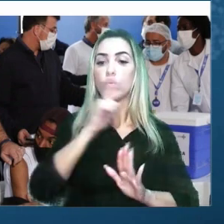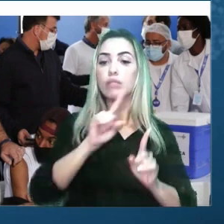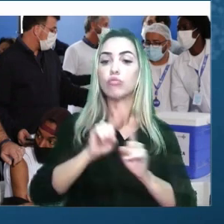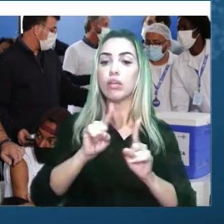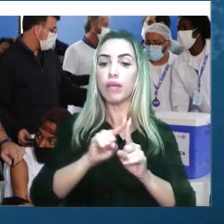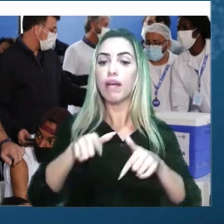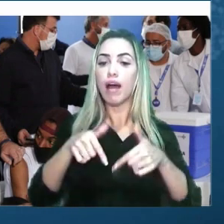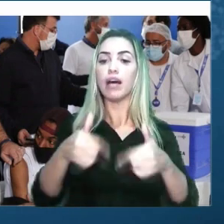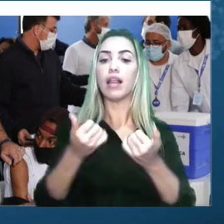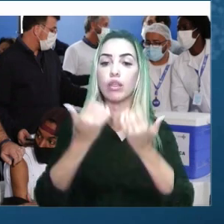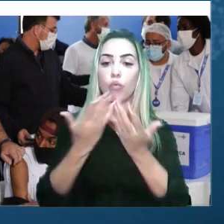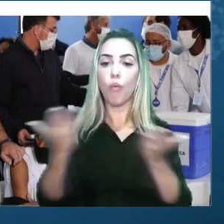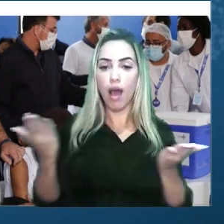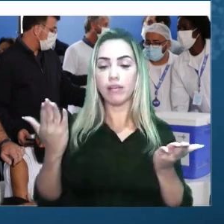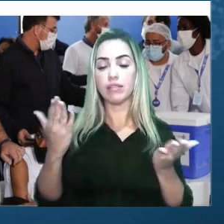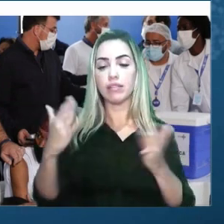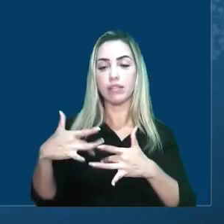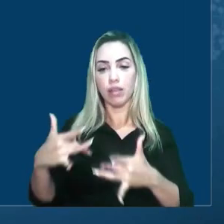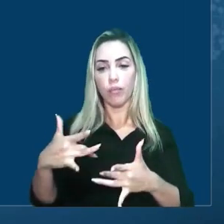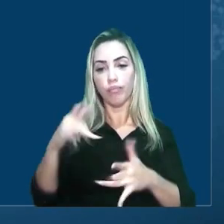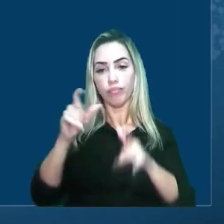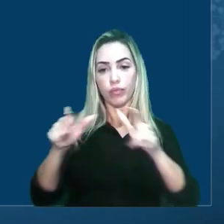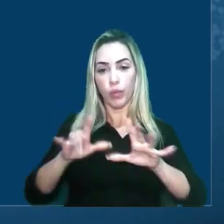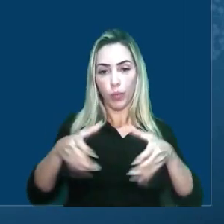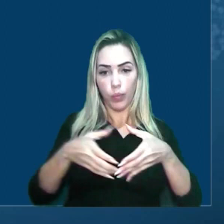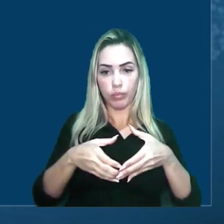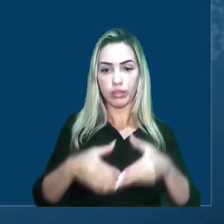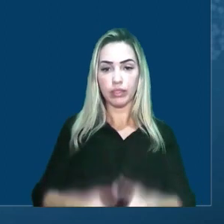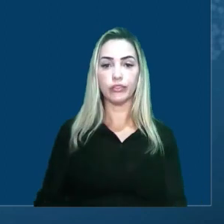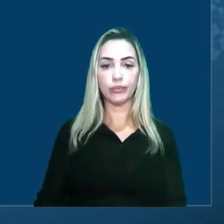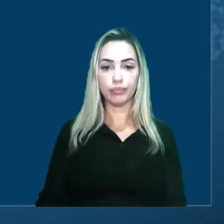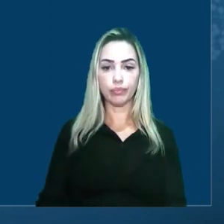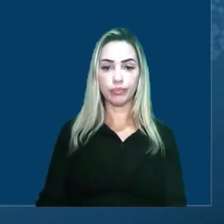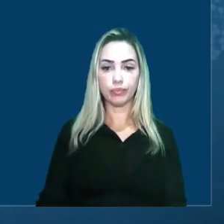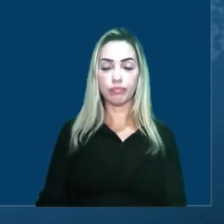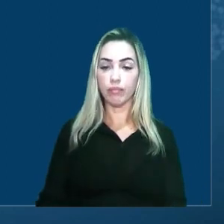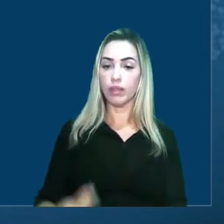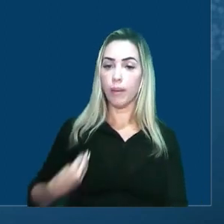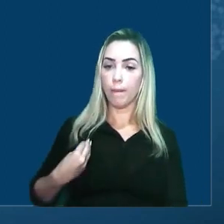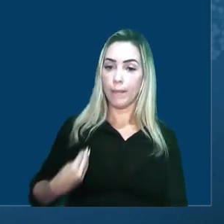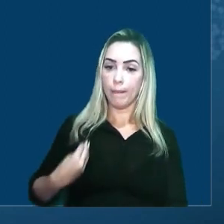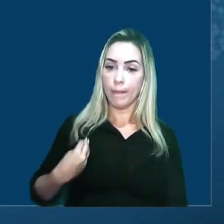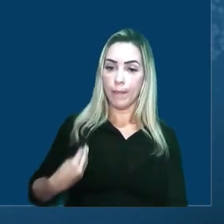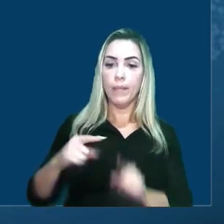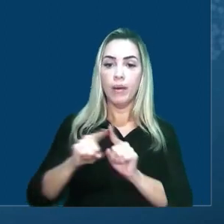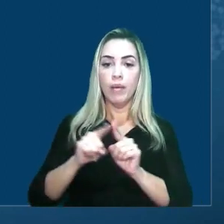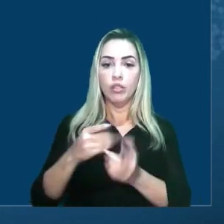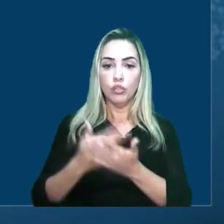essa doação para essa comunidade. Participamos também de estudos de booster,